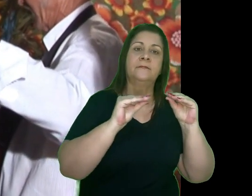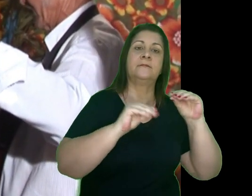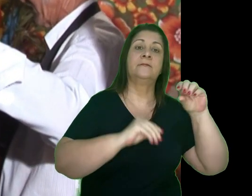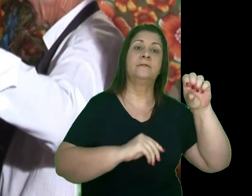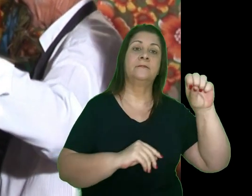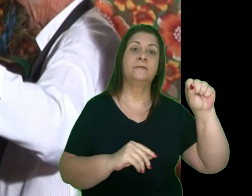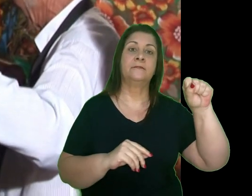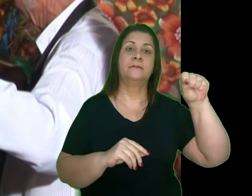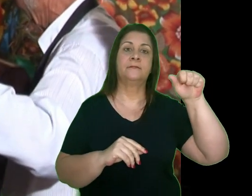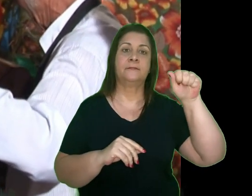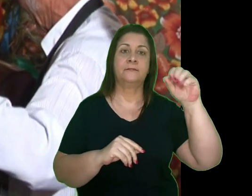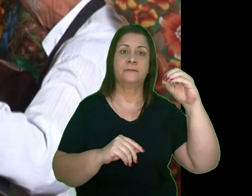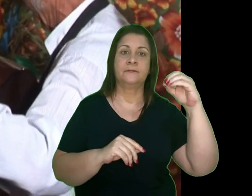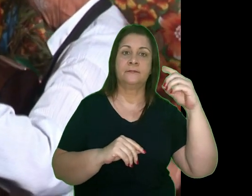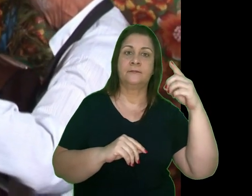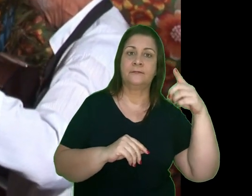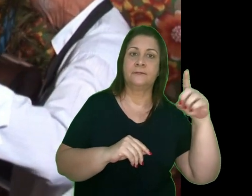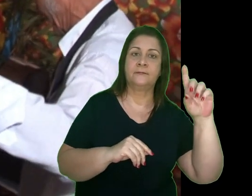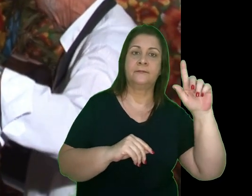gozava.